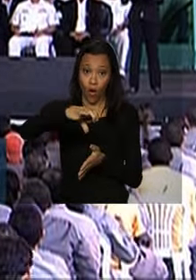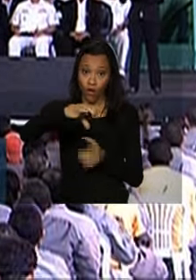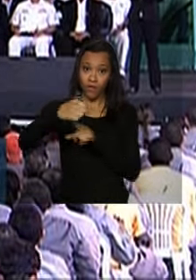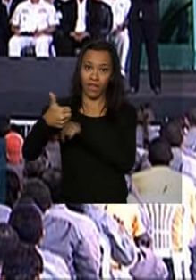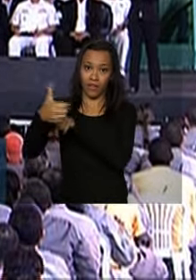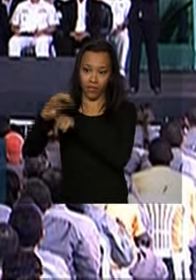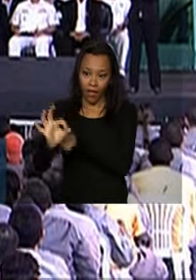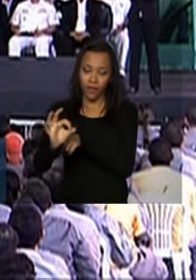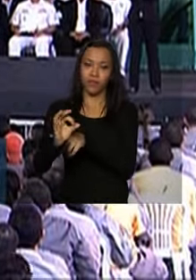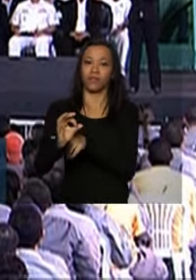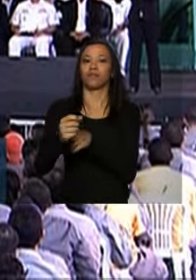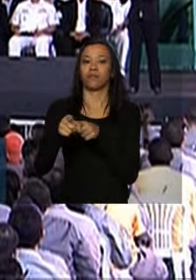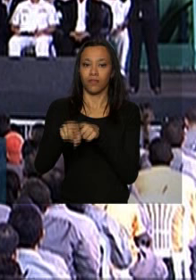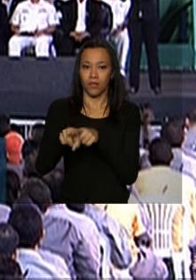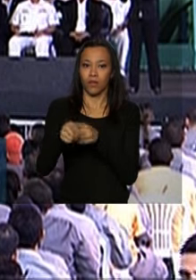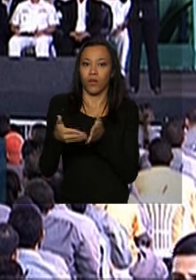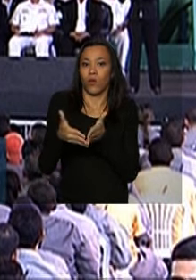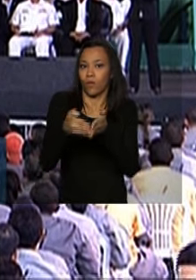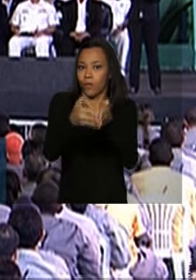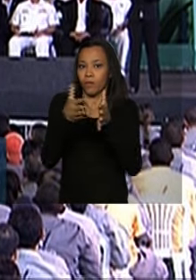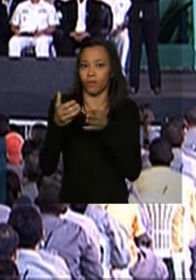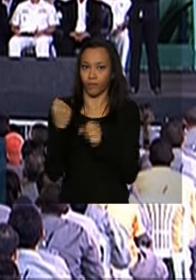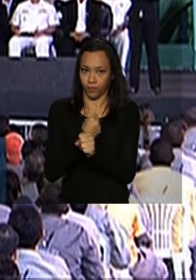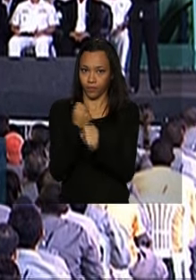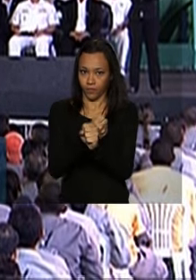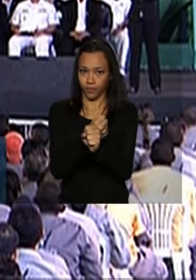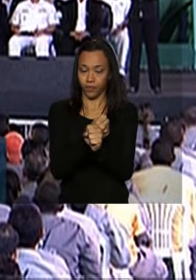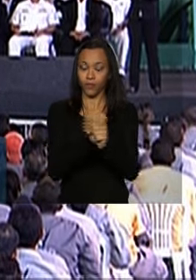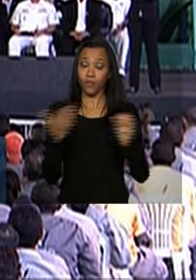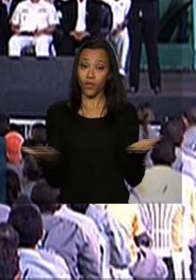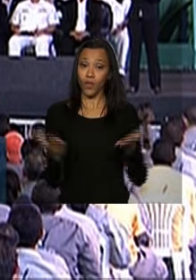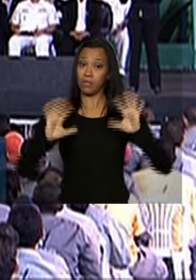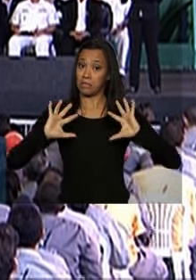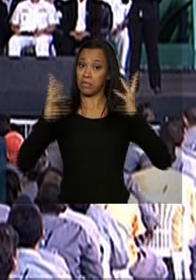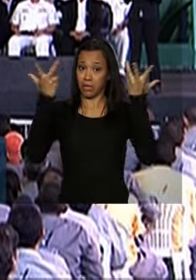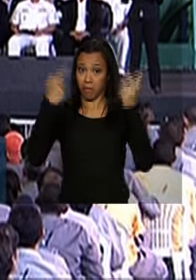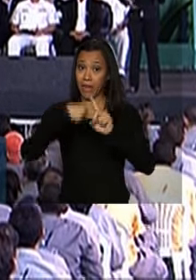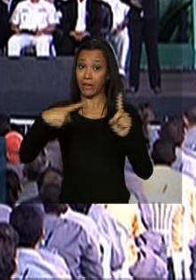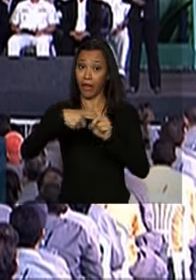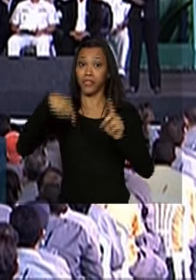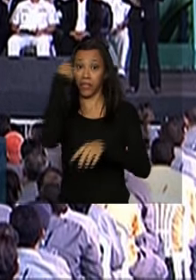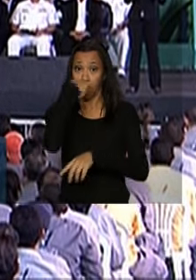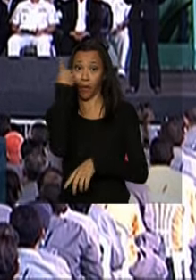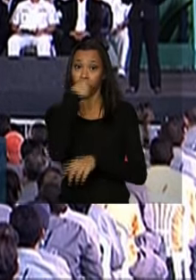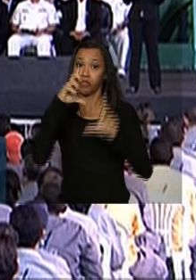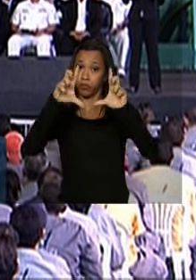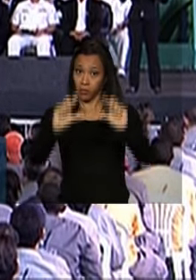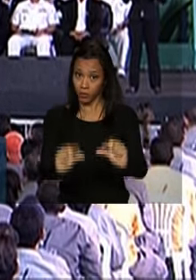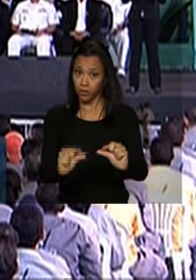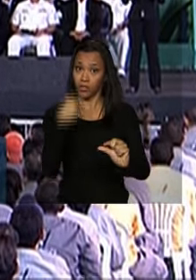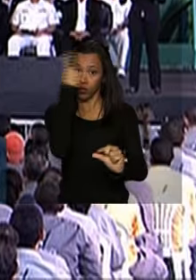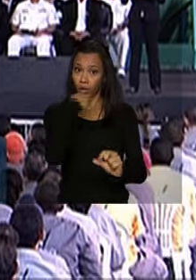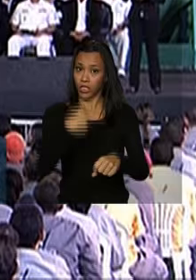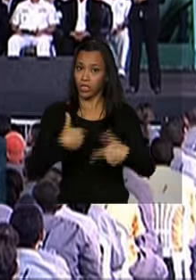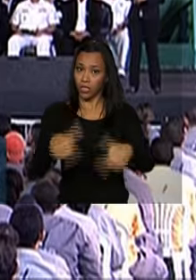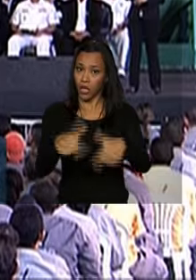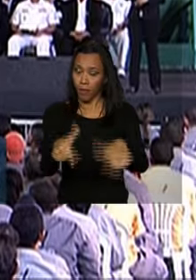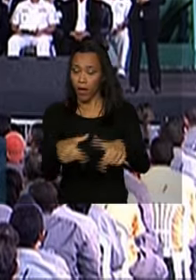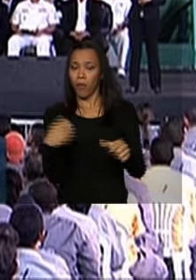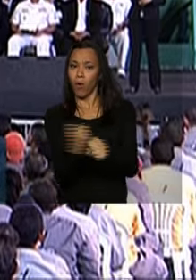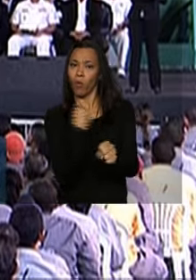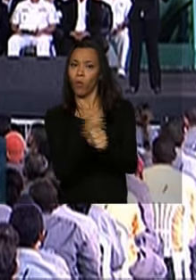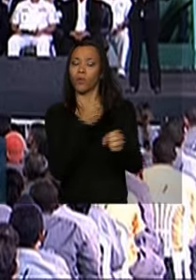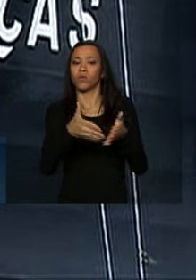metade dessas horas que hoje celebramos. Gostaria de ressaltar que os navios 9 e 10, por decisão